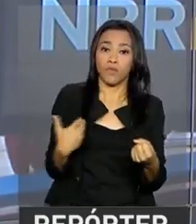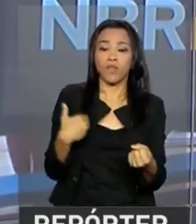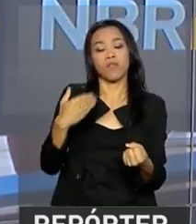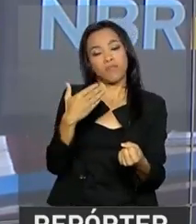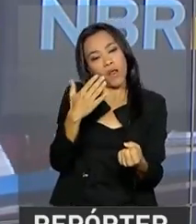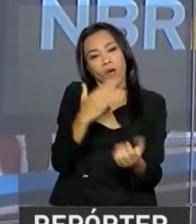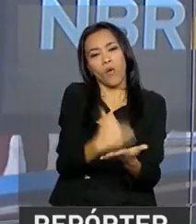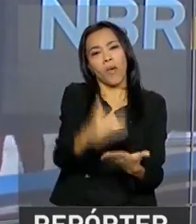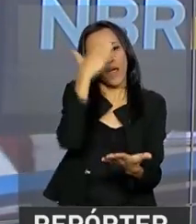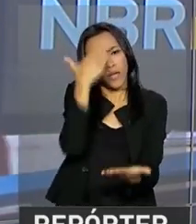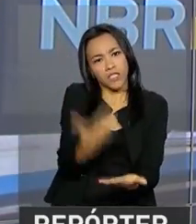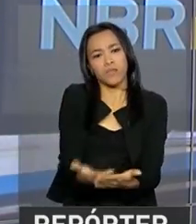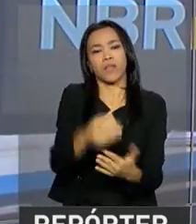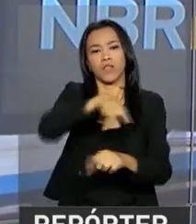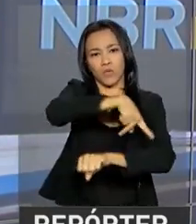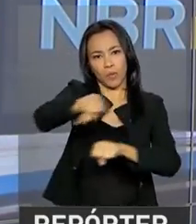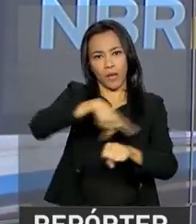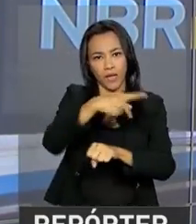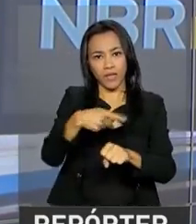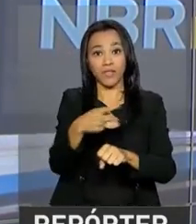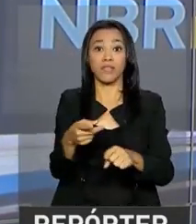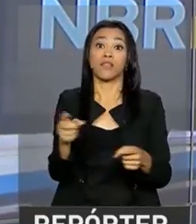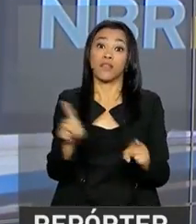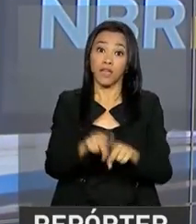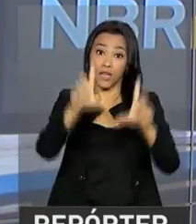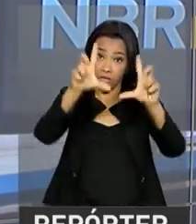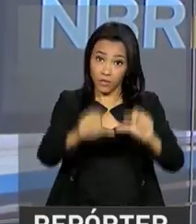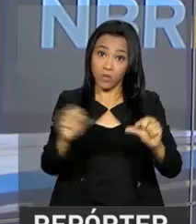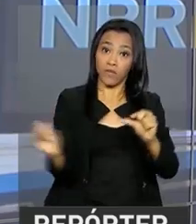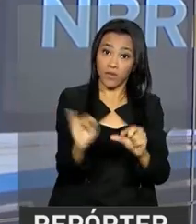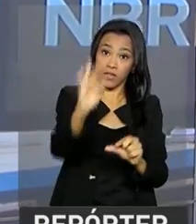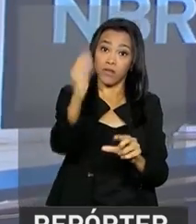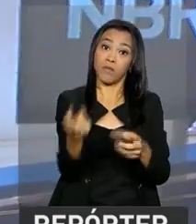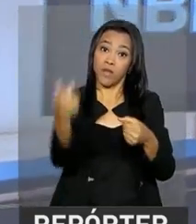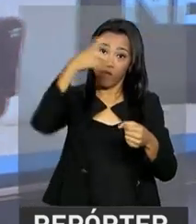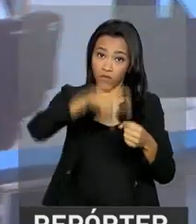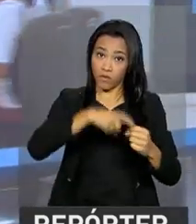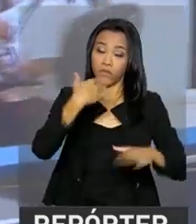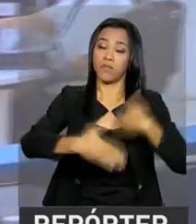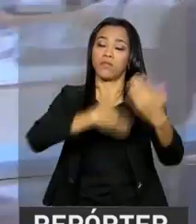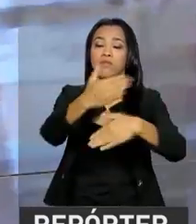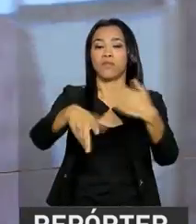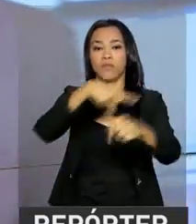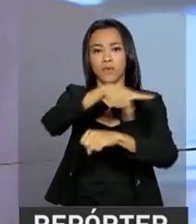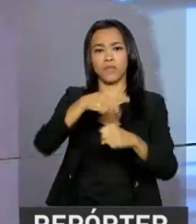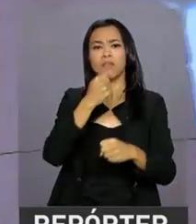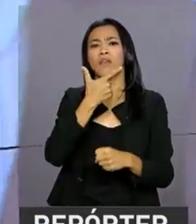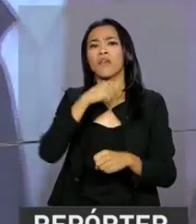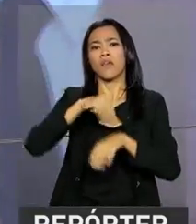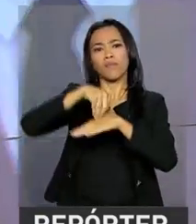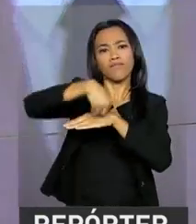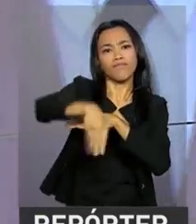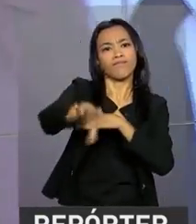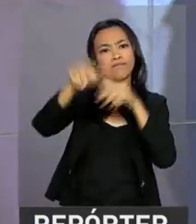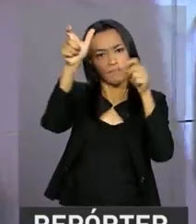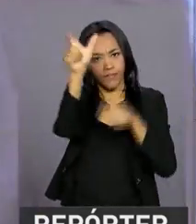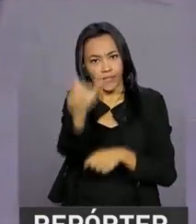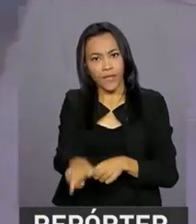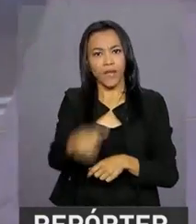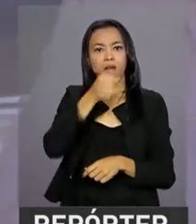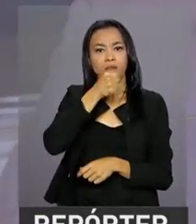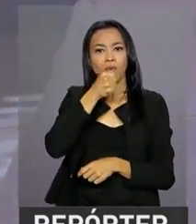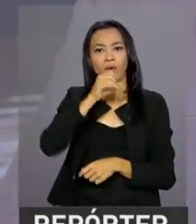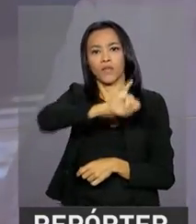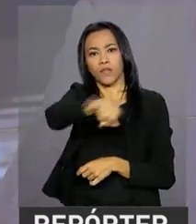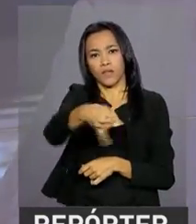economia reduzir a inflação e retomar o crescimento do país quem tem as informações pra gente ao vivo é o repórter João Pedro Neto